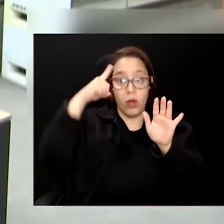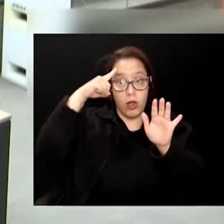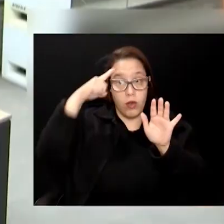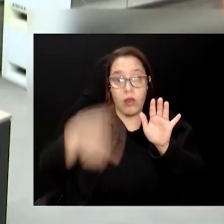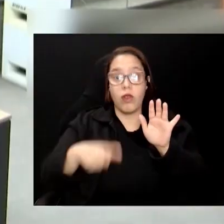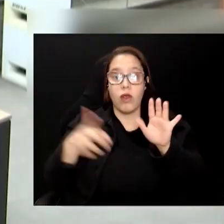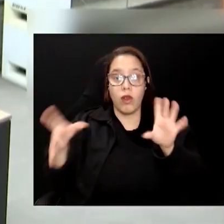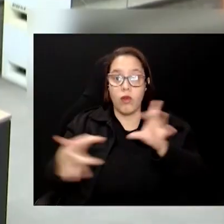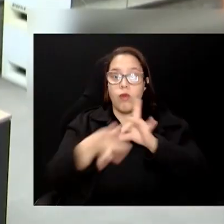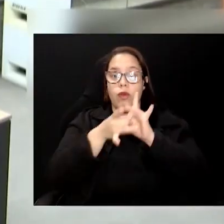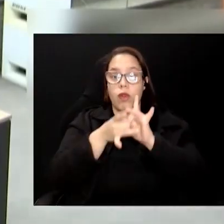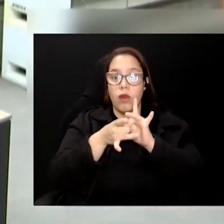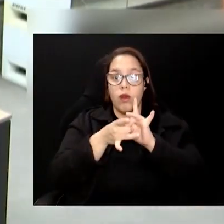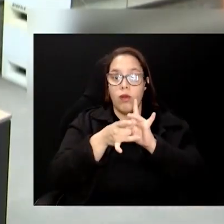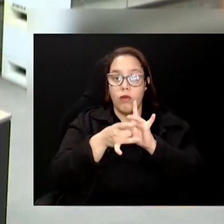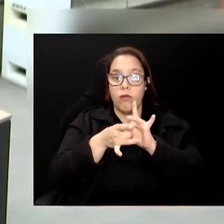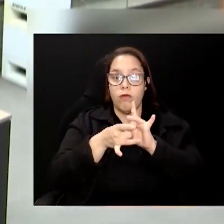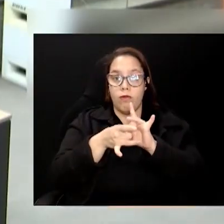síndrome.